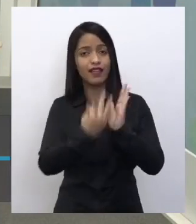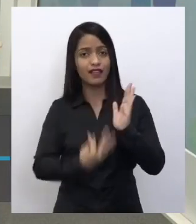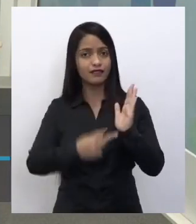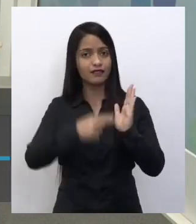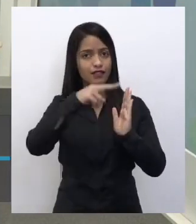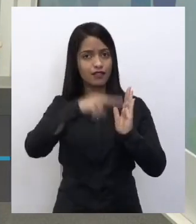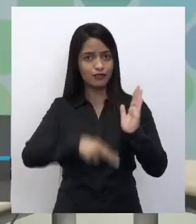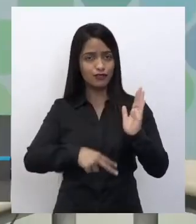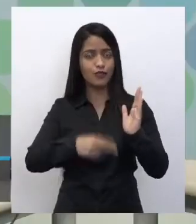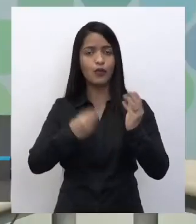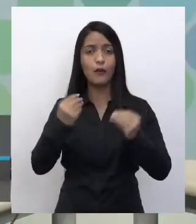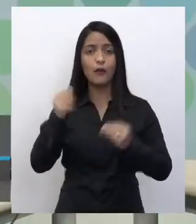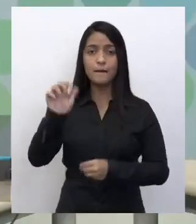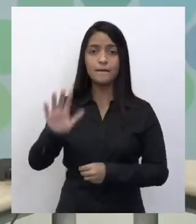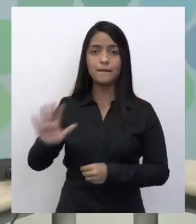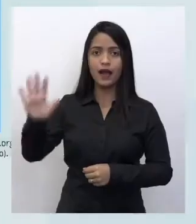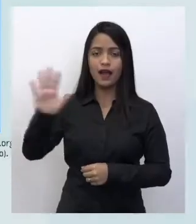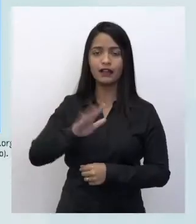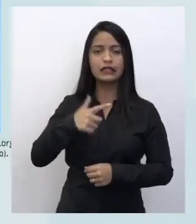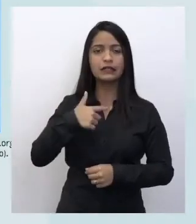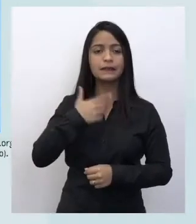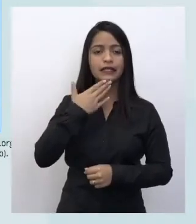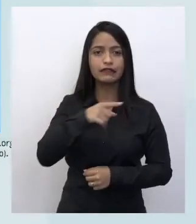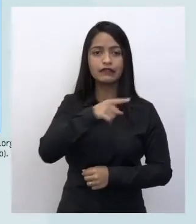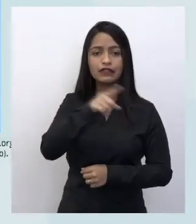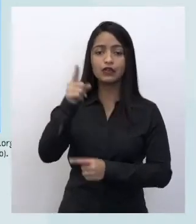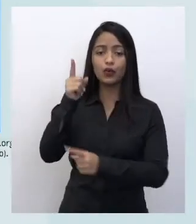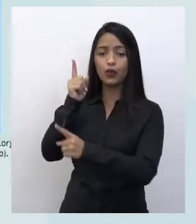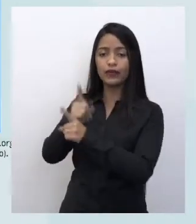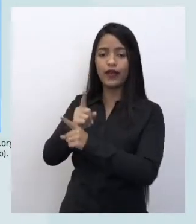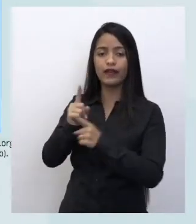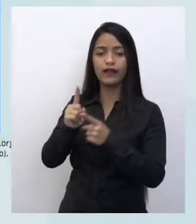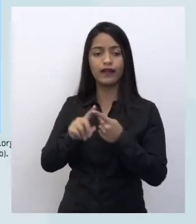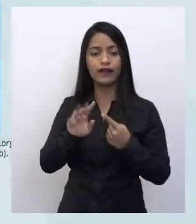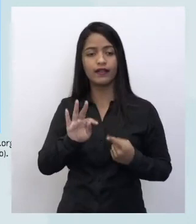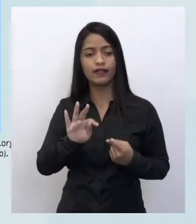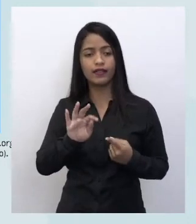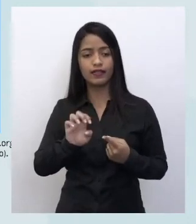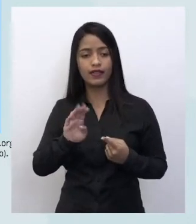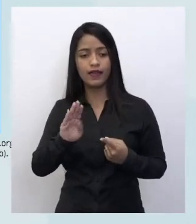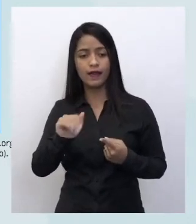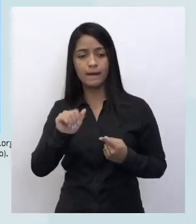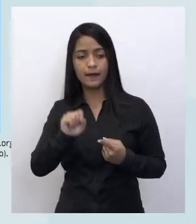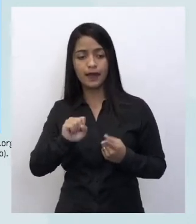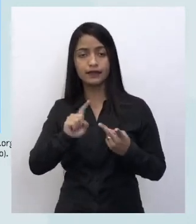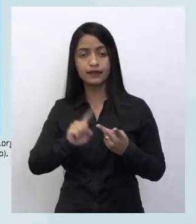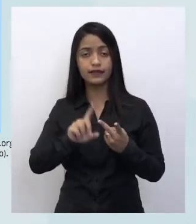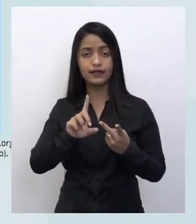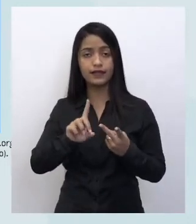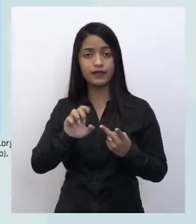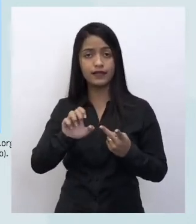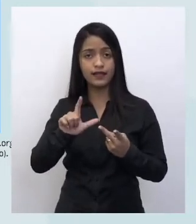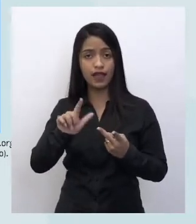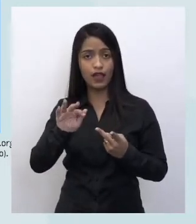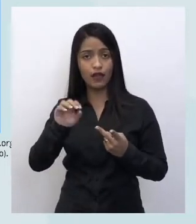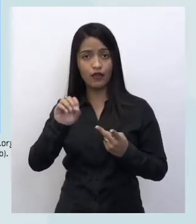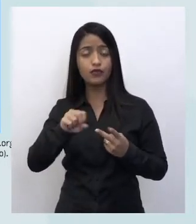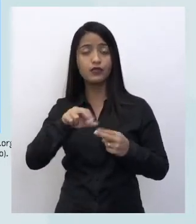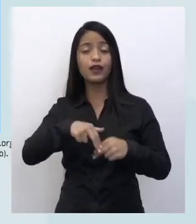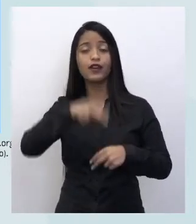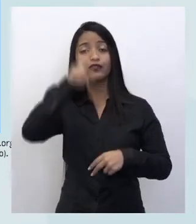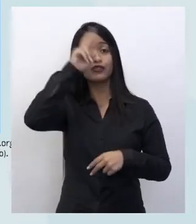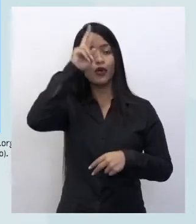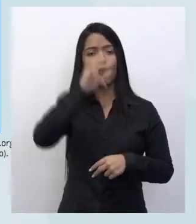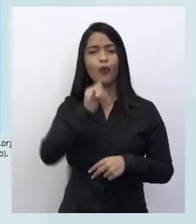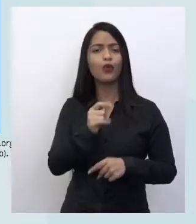essa imagem que eu pedi para vocês localizarem Tebas e Delfos, porque depois na nossa história, lembra, eles foram lá para Delfos, da